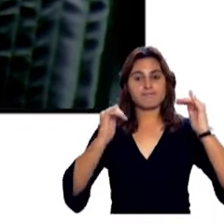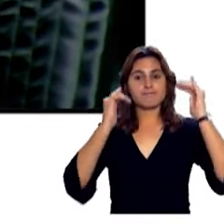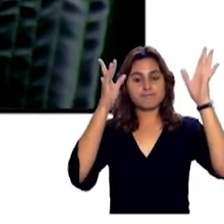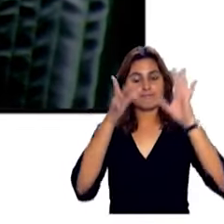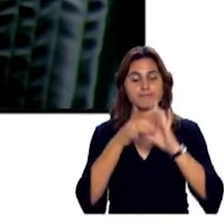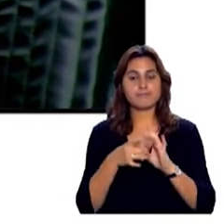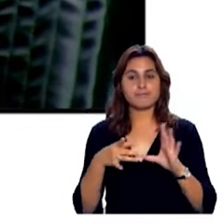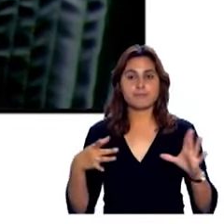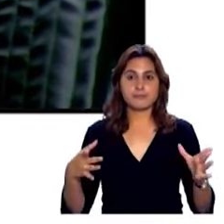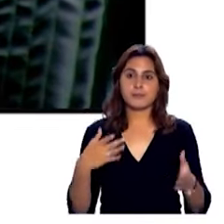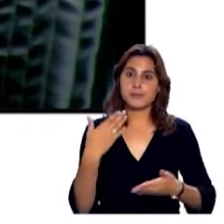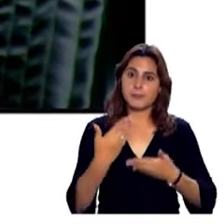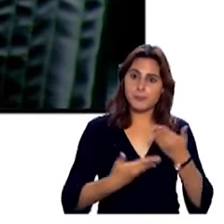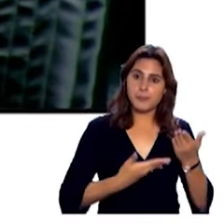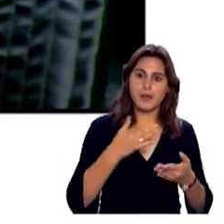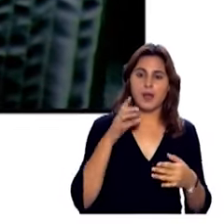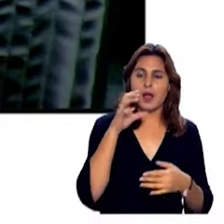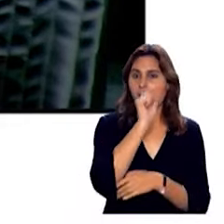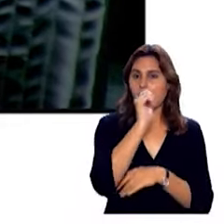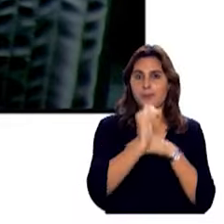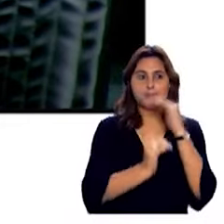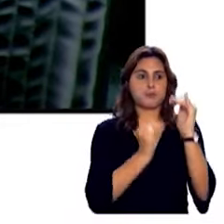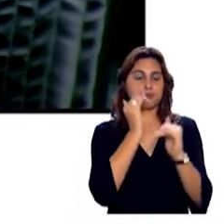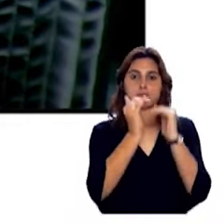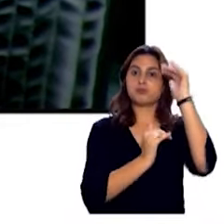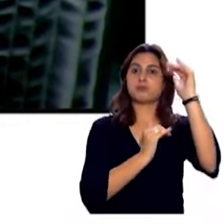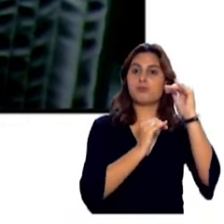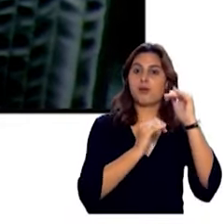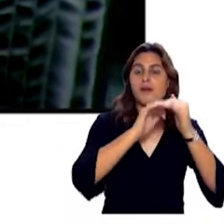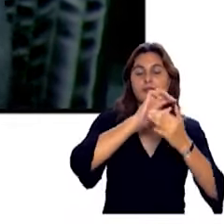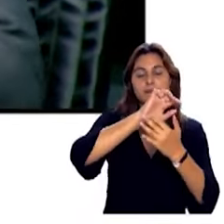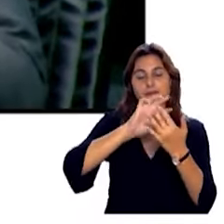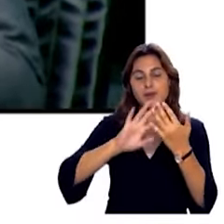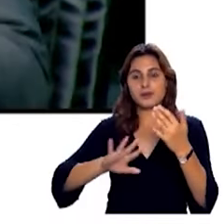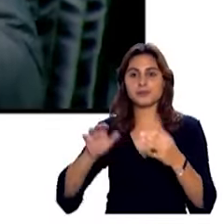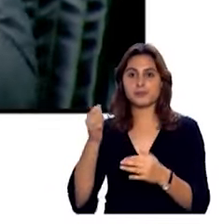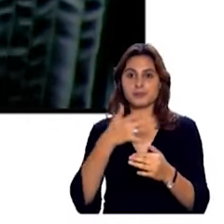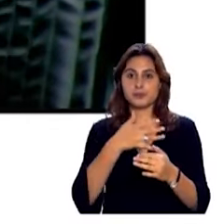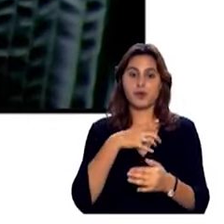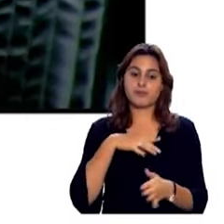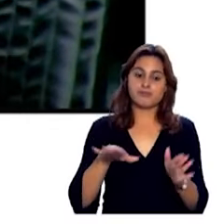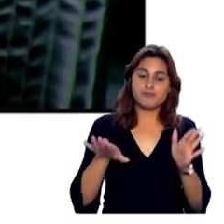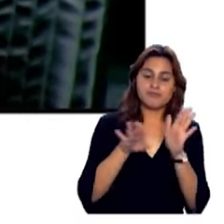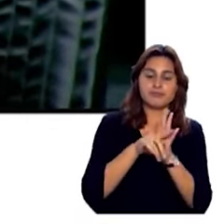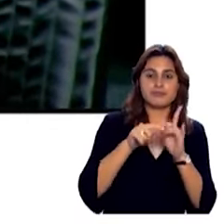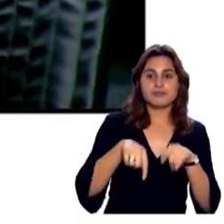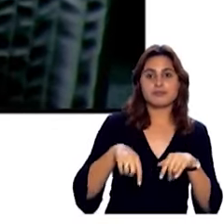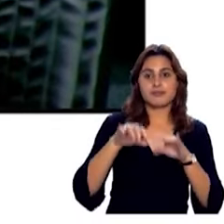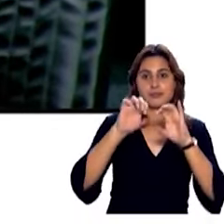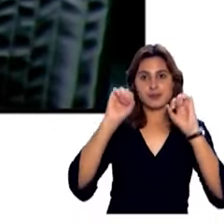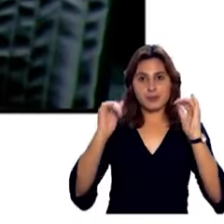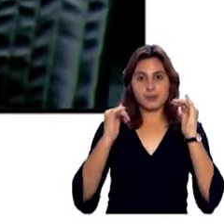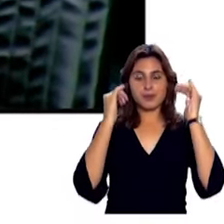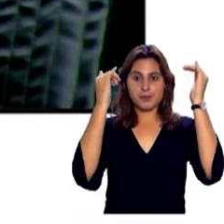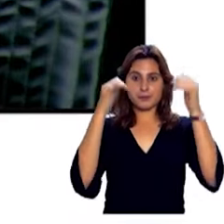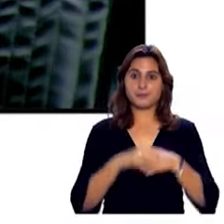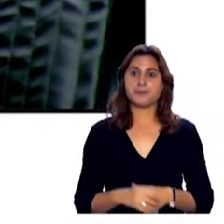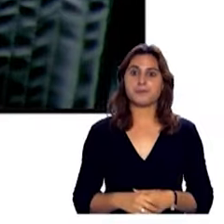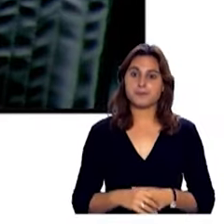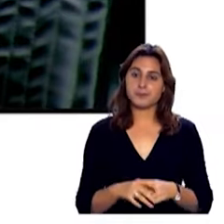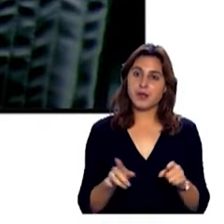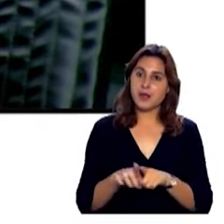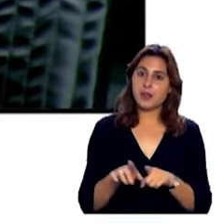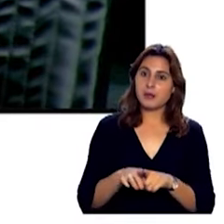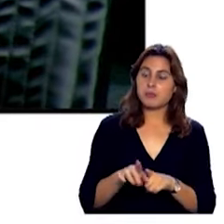para tratar com a velocidade necessária dessas questões novas dessas questões que exigem abordagens novas e portanto quem sabe